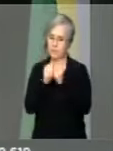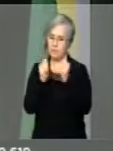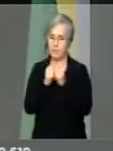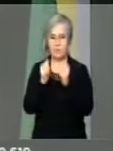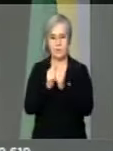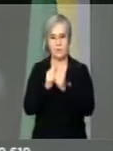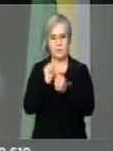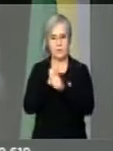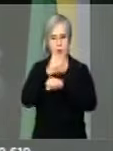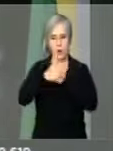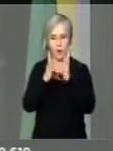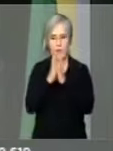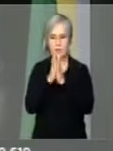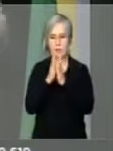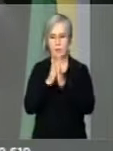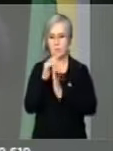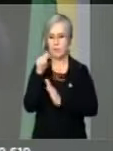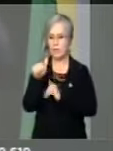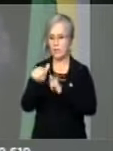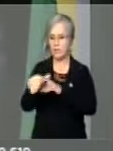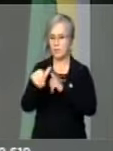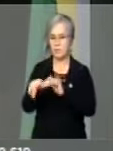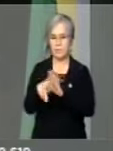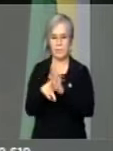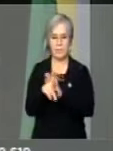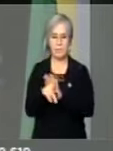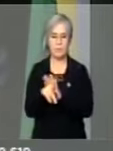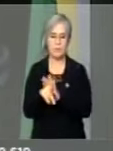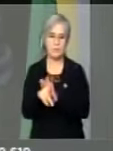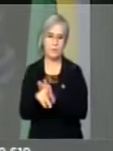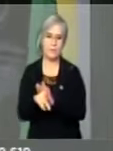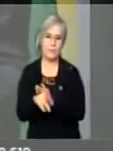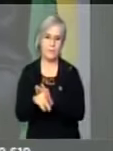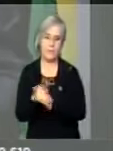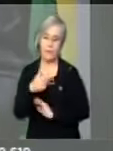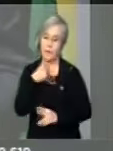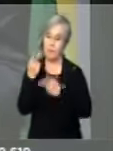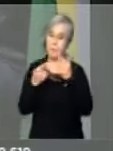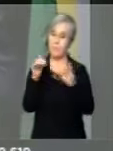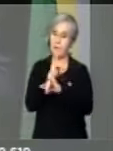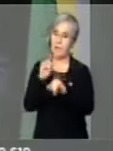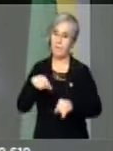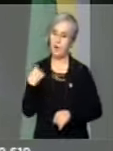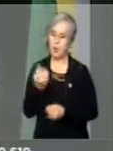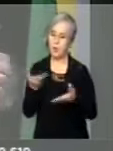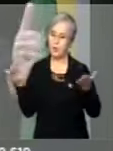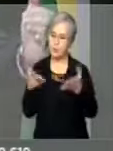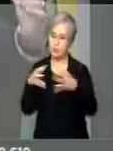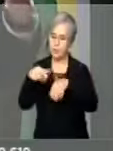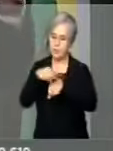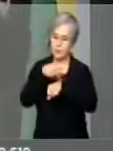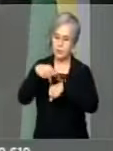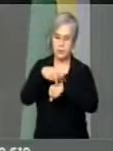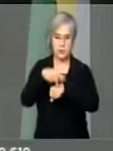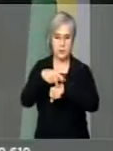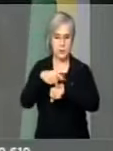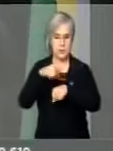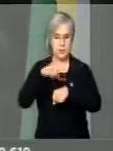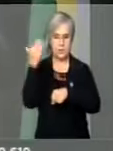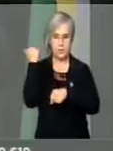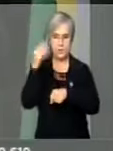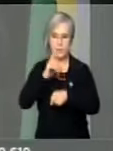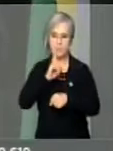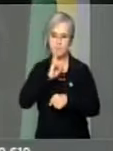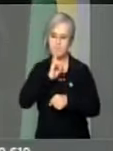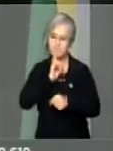Carismática Católica, no dia 7 de setembro, na passagem de 6 para 7, e eu dizia isso, nós somos hoje uma nação que estava em